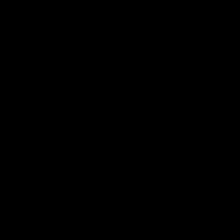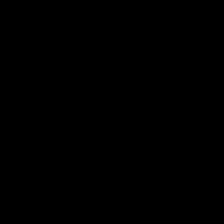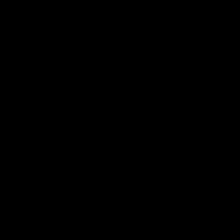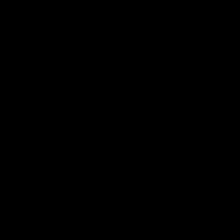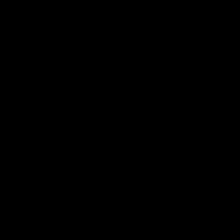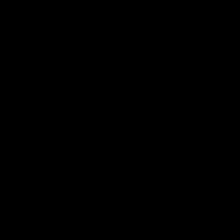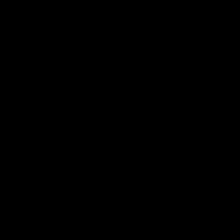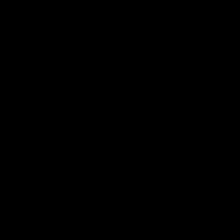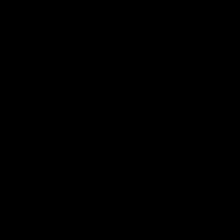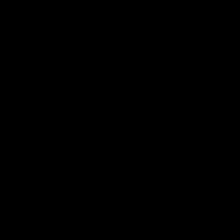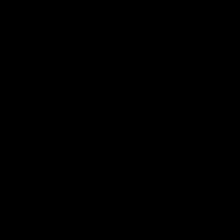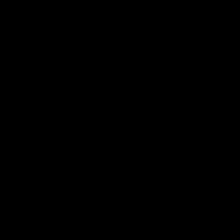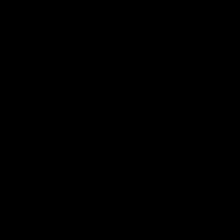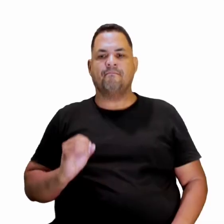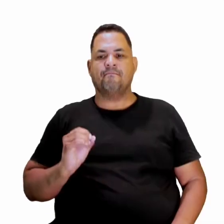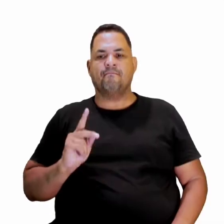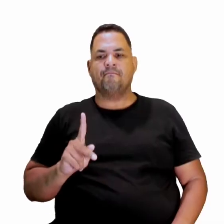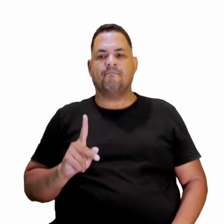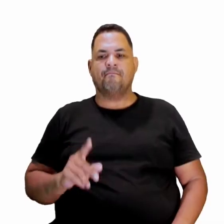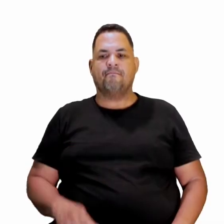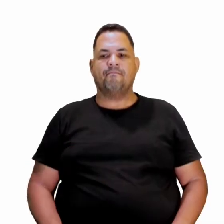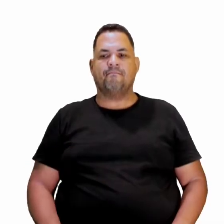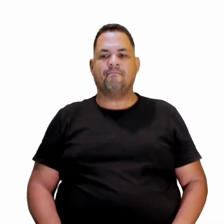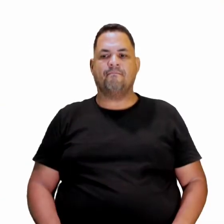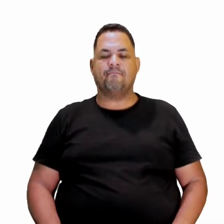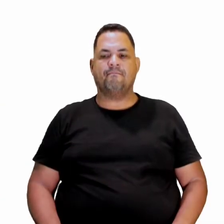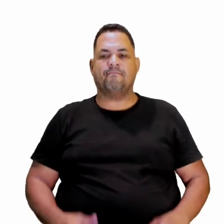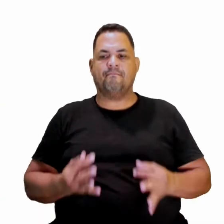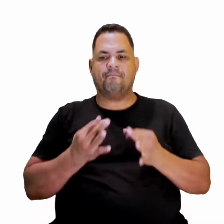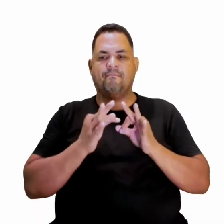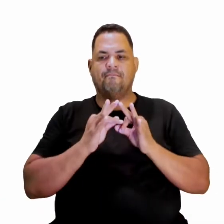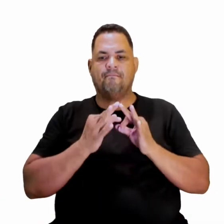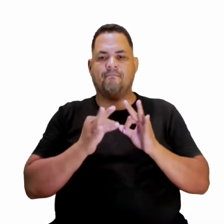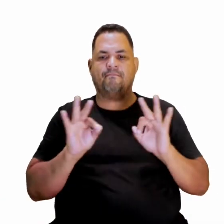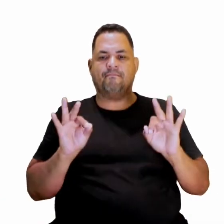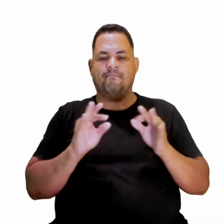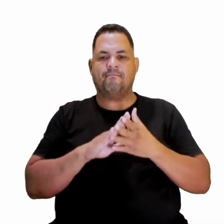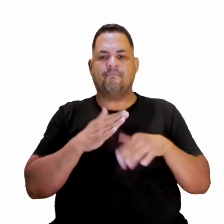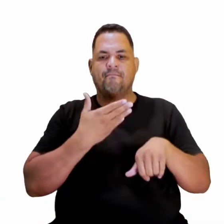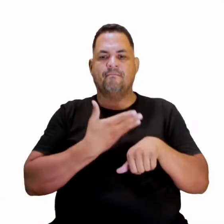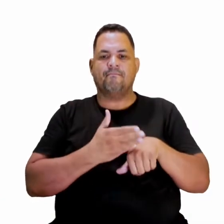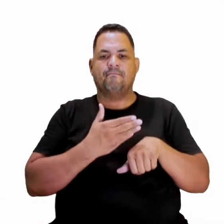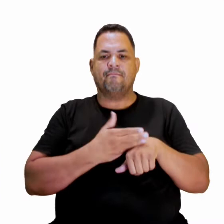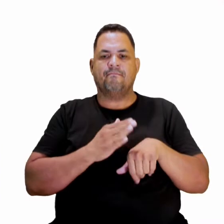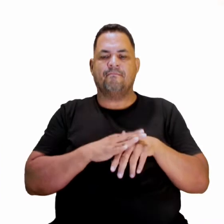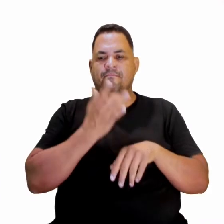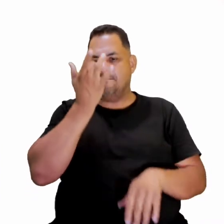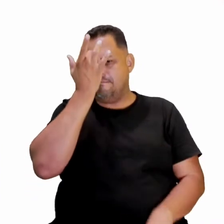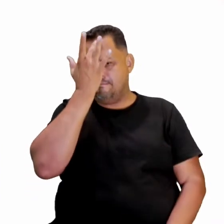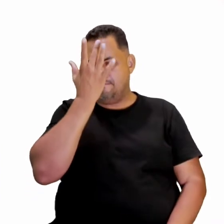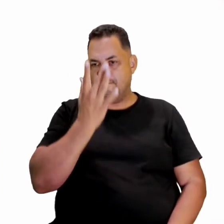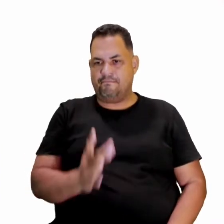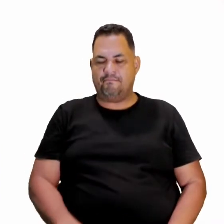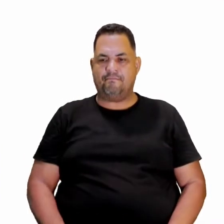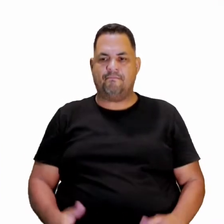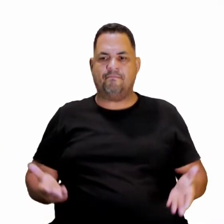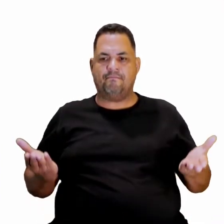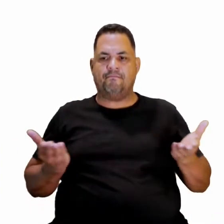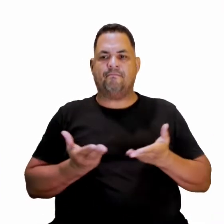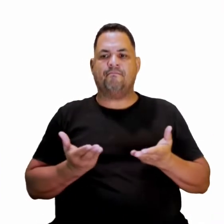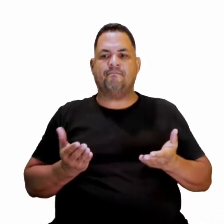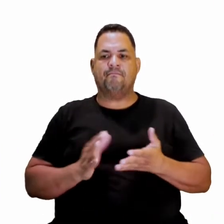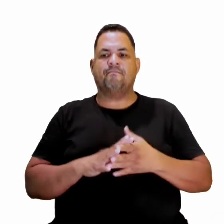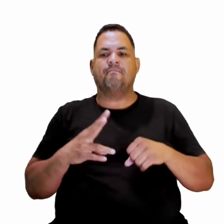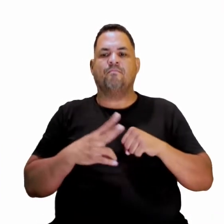nenhum. Ok? Pegaram isso aí? Bem simples, bem prático, bem fácil. Agora,